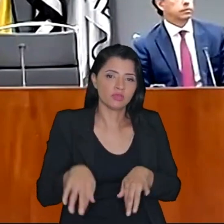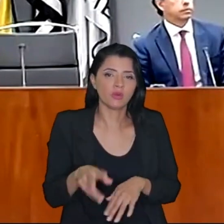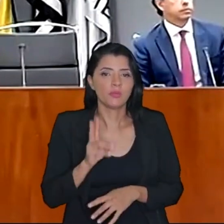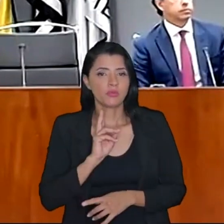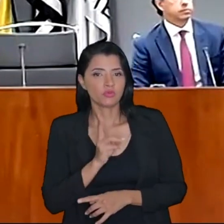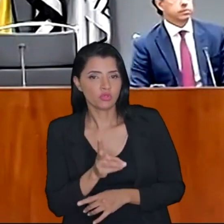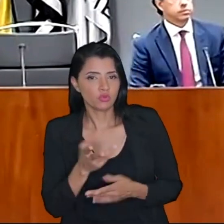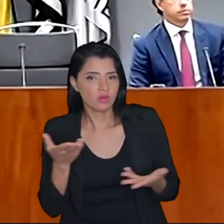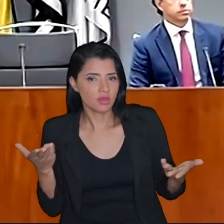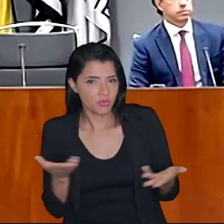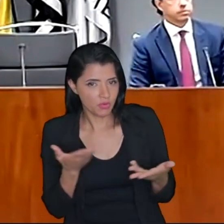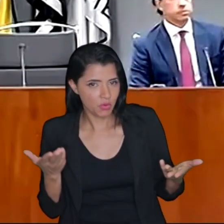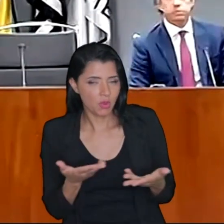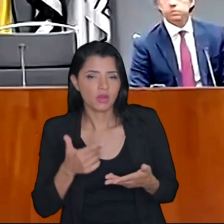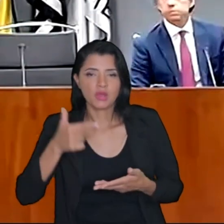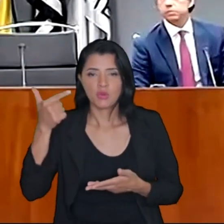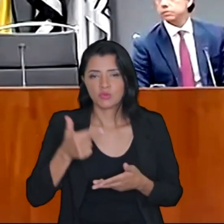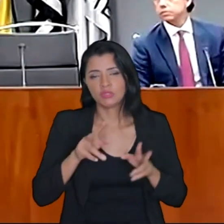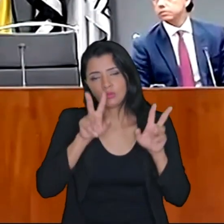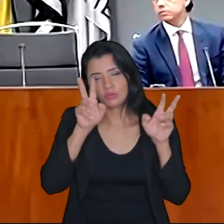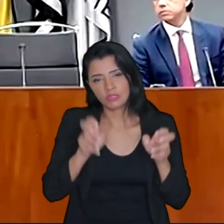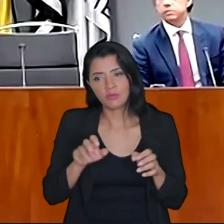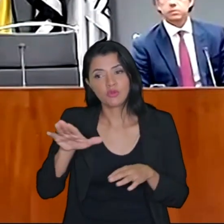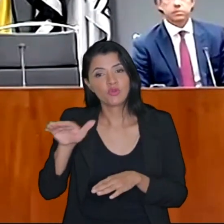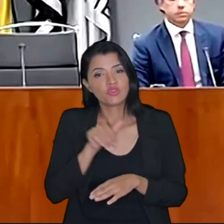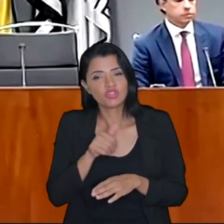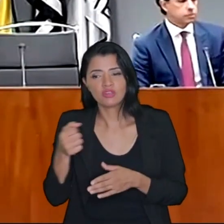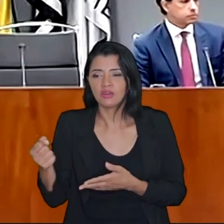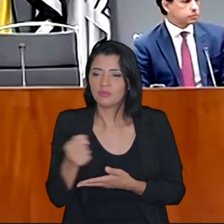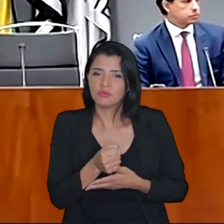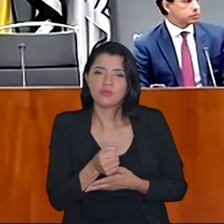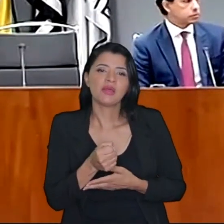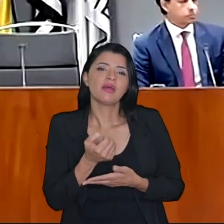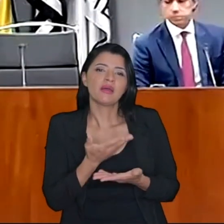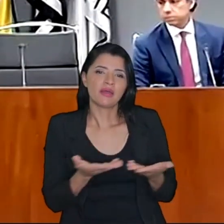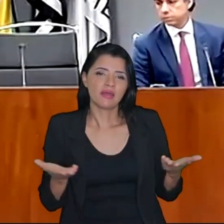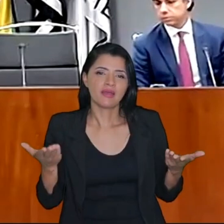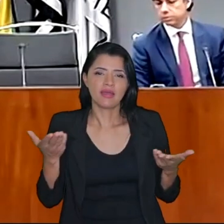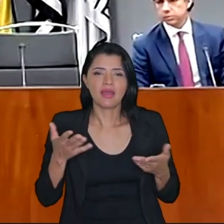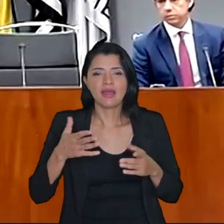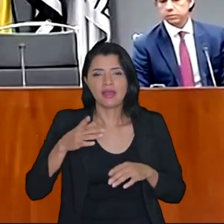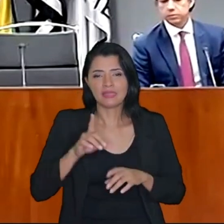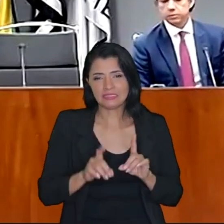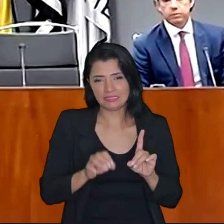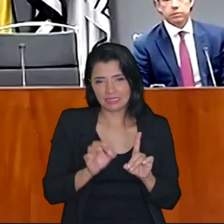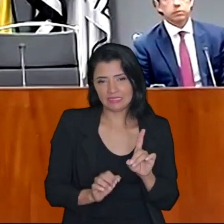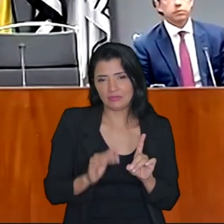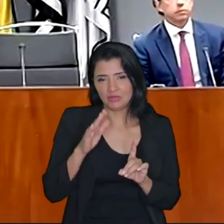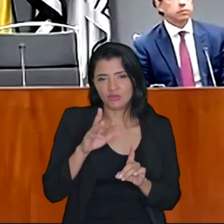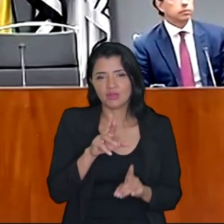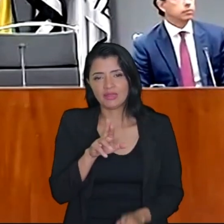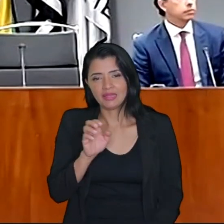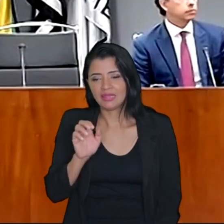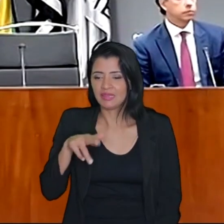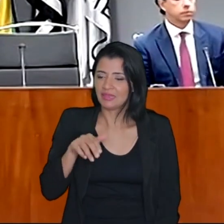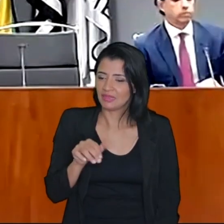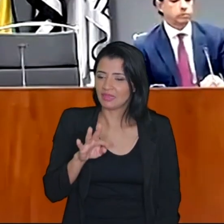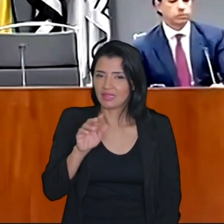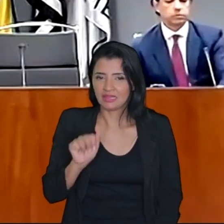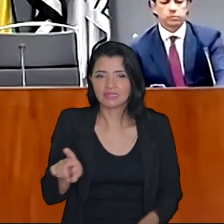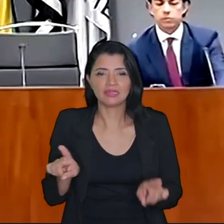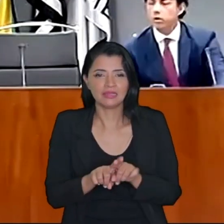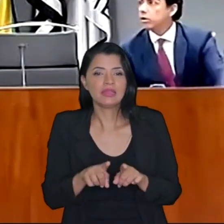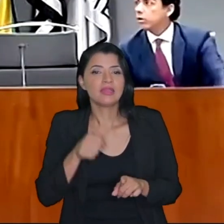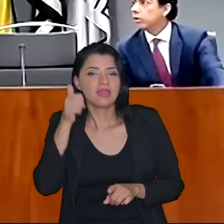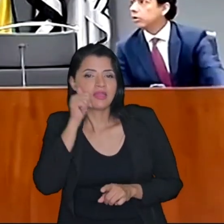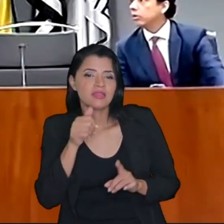continuidade já ao segundo painel. Eu chamo, então, para compor a mesa a desembargadora, a doutora Renata Lotufo, e a